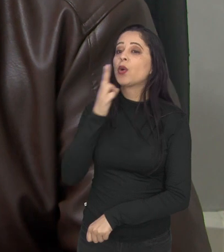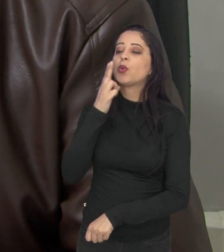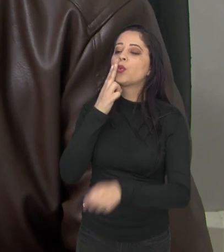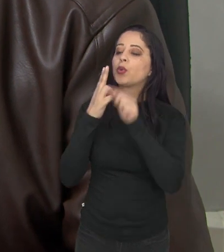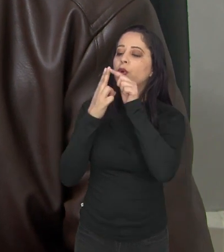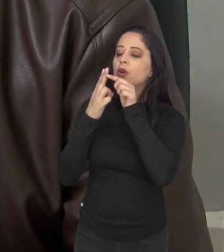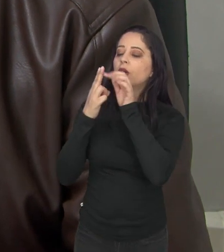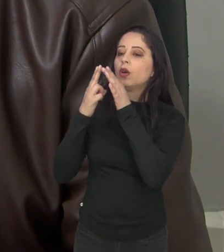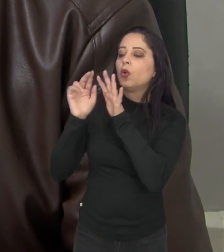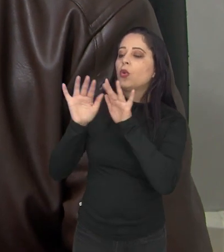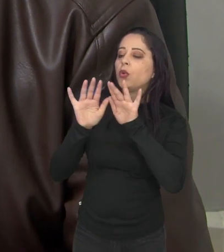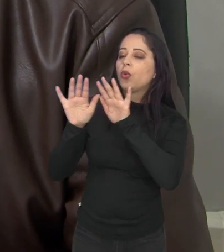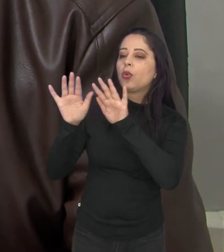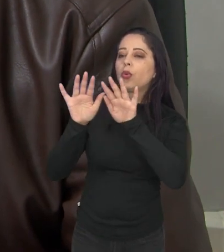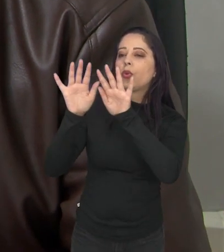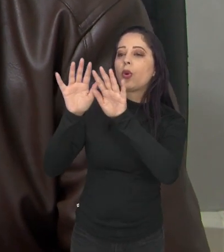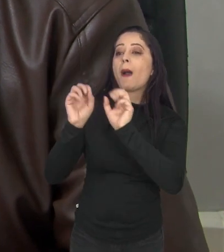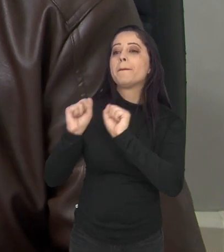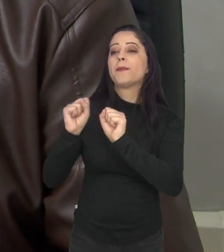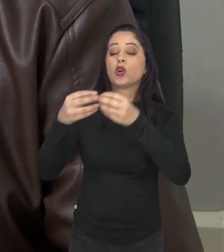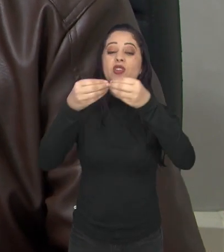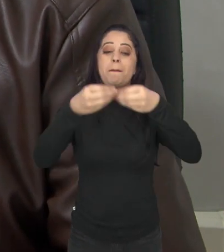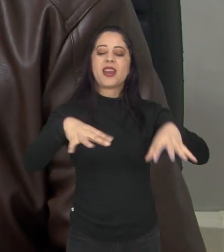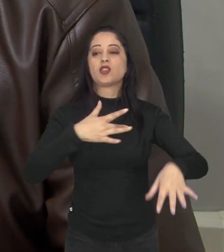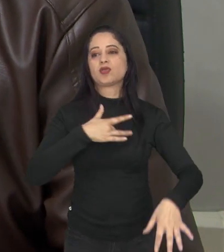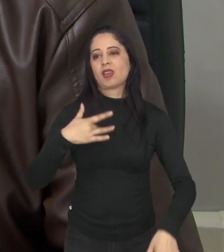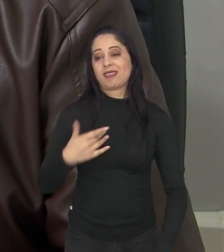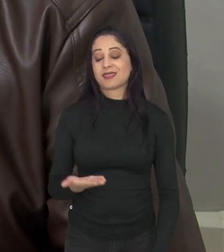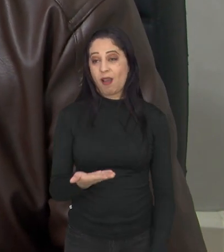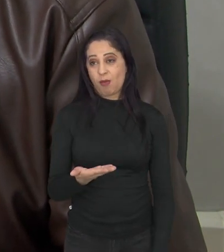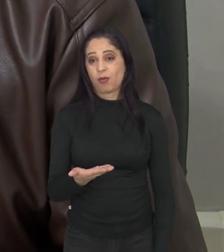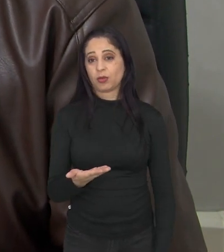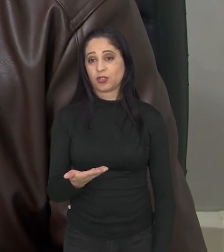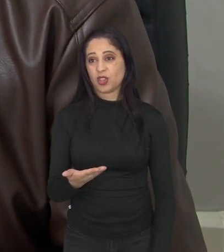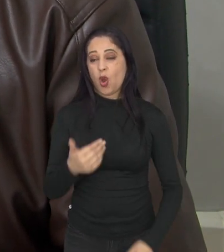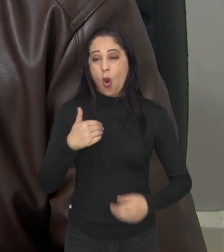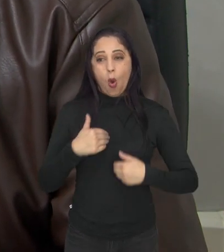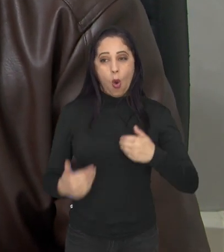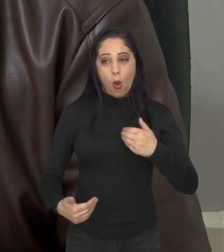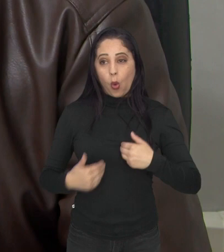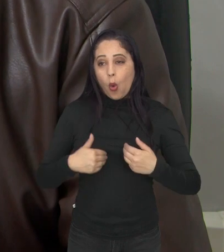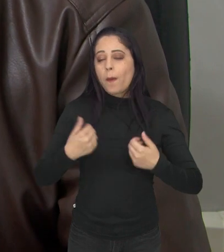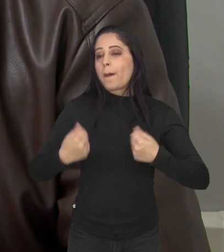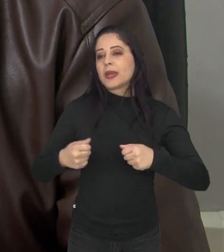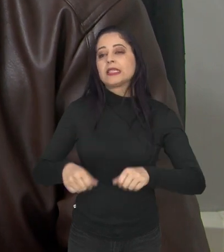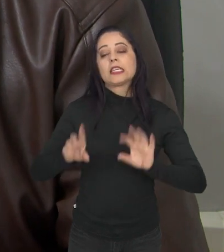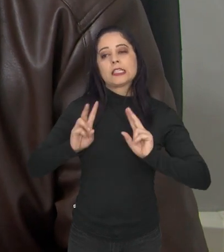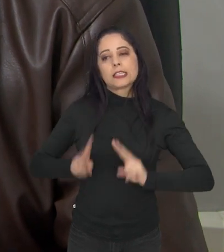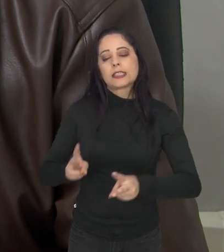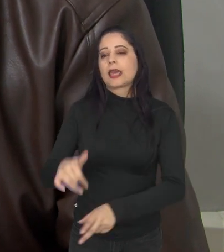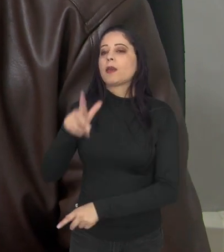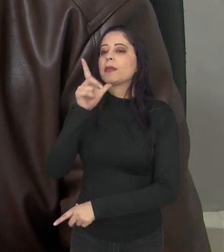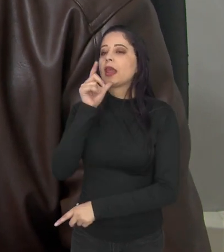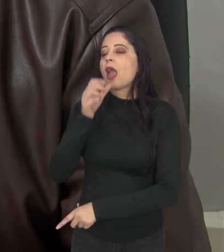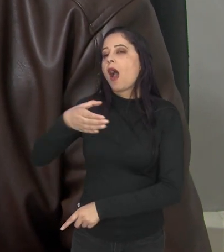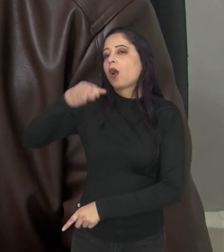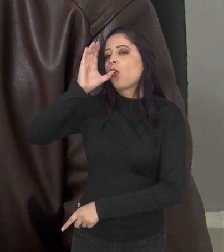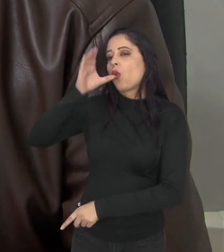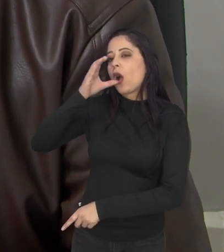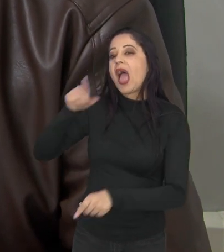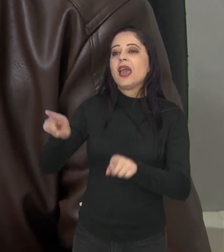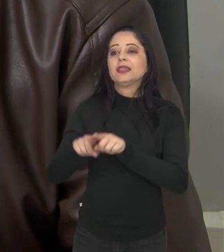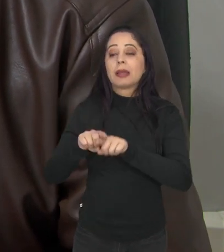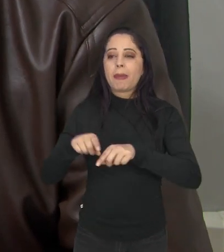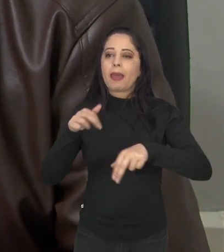a fumaça pode irritar as pessoas que têm esse tipo de doença é o corpo sempre hidratado local